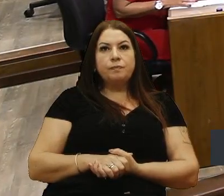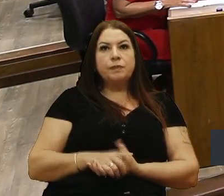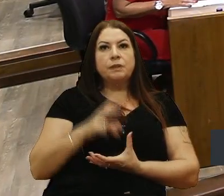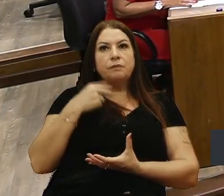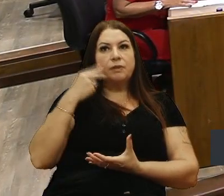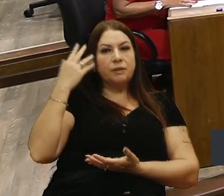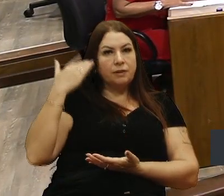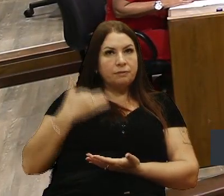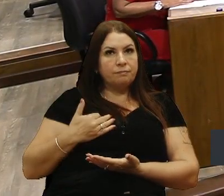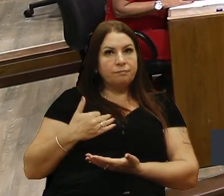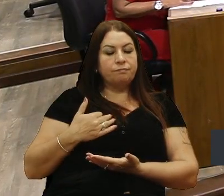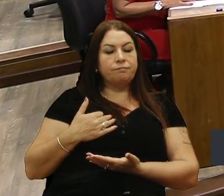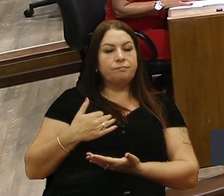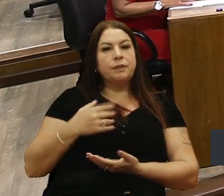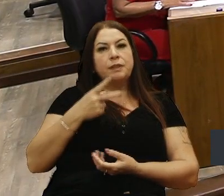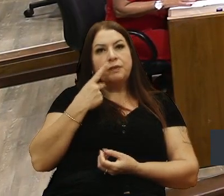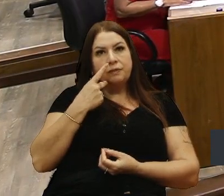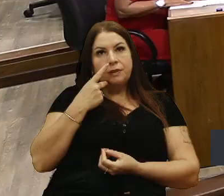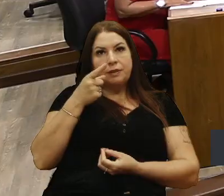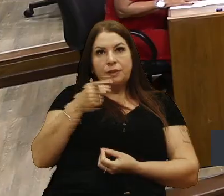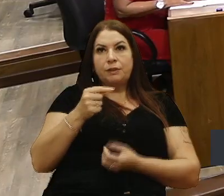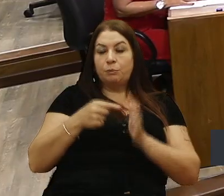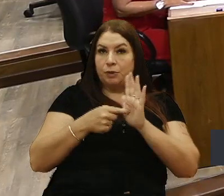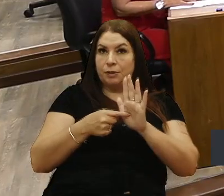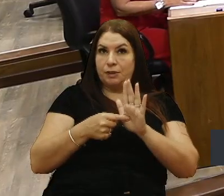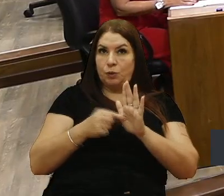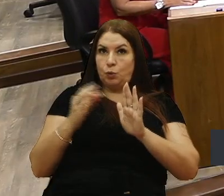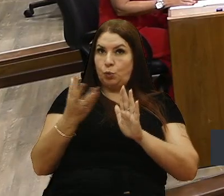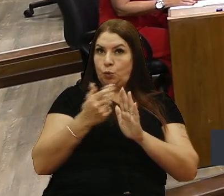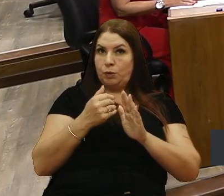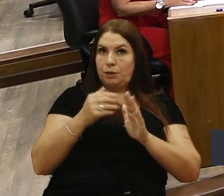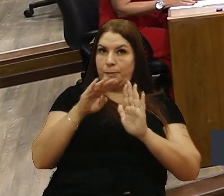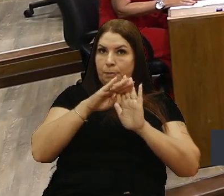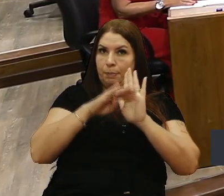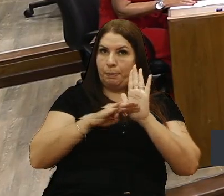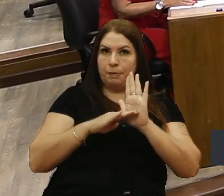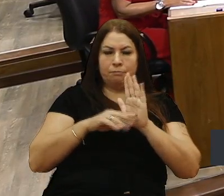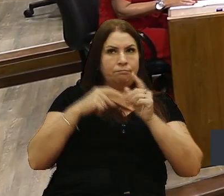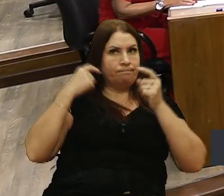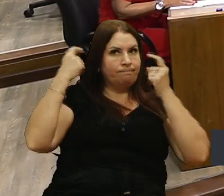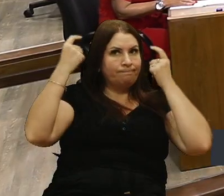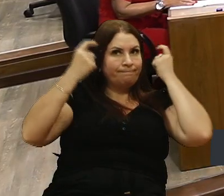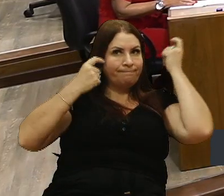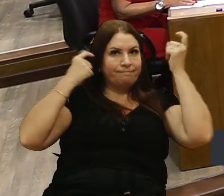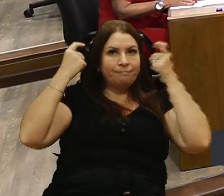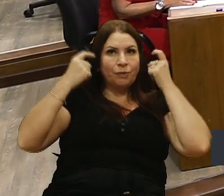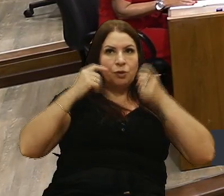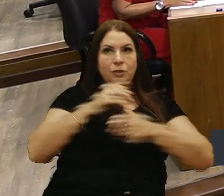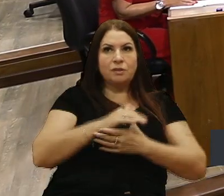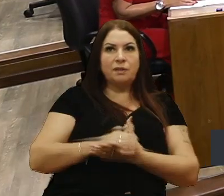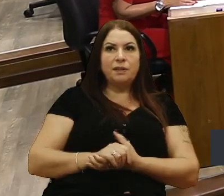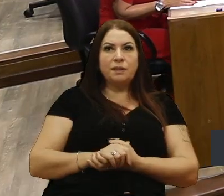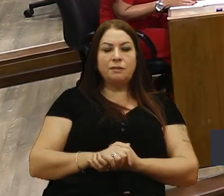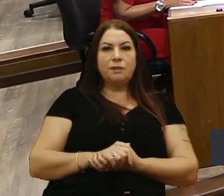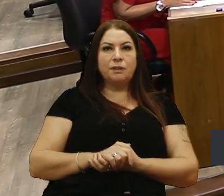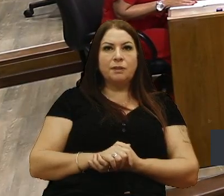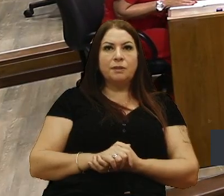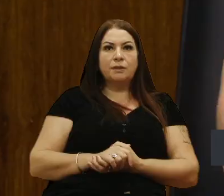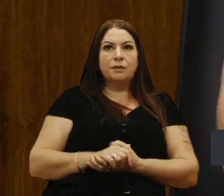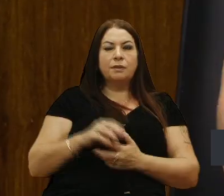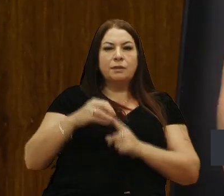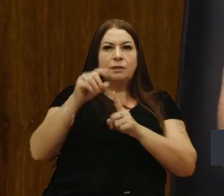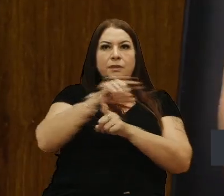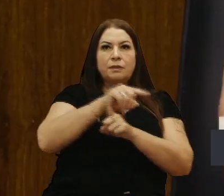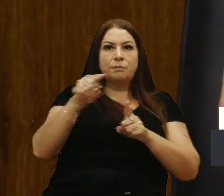Vereadora Daiane, eu queria... Isso que a senhora está trazendo, todas essas questões são extremamente preocupantes, né? Mas eu queria falar principalmente sobre a